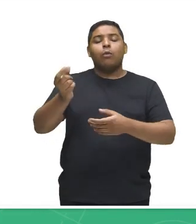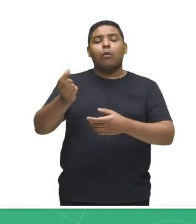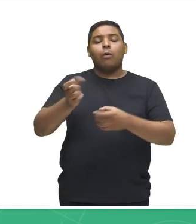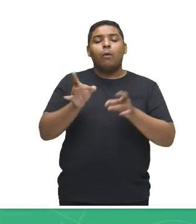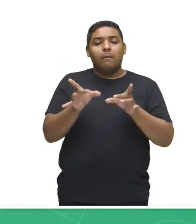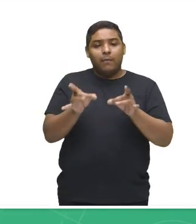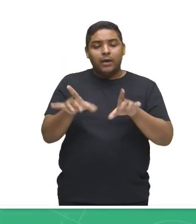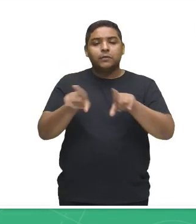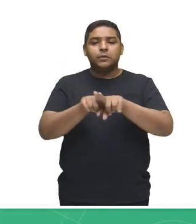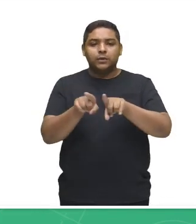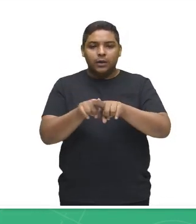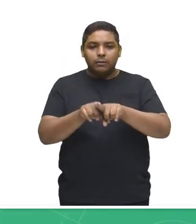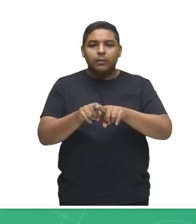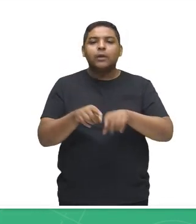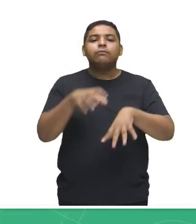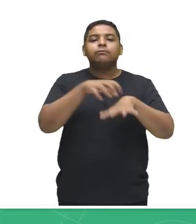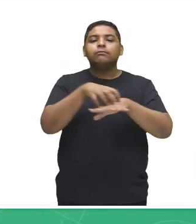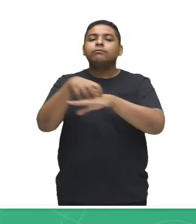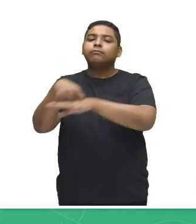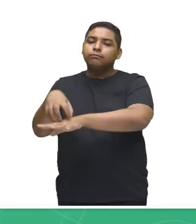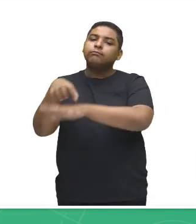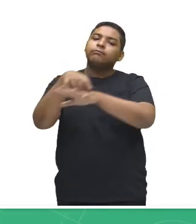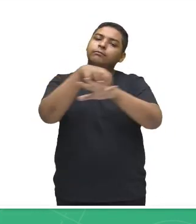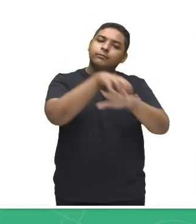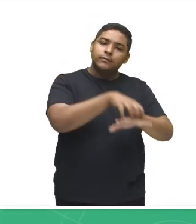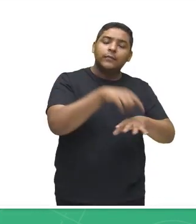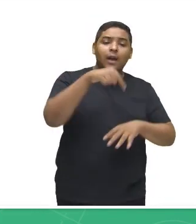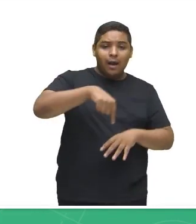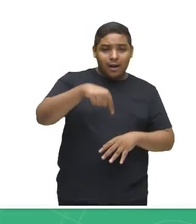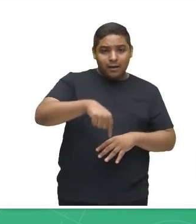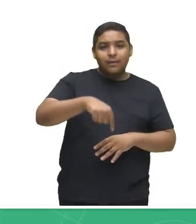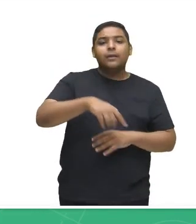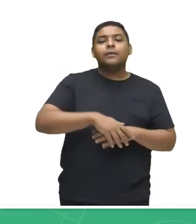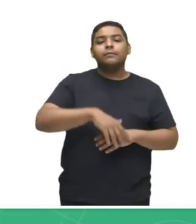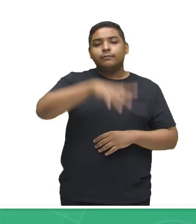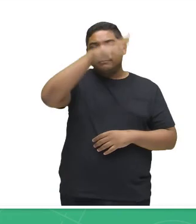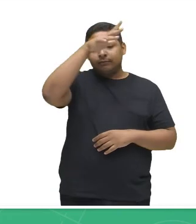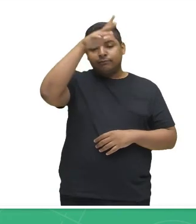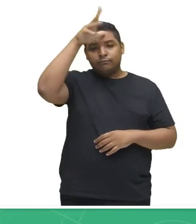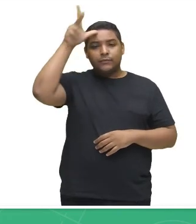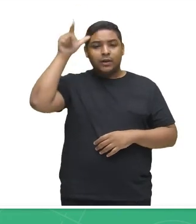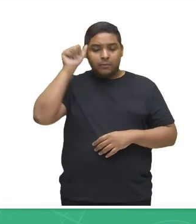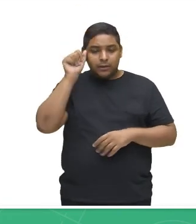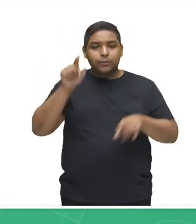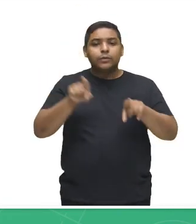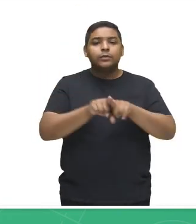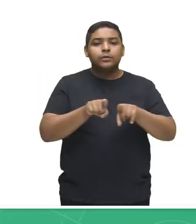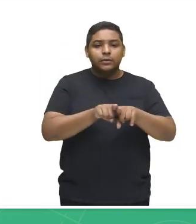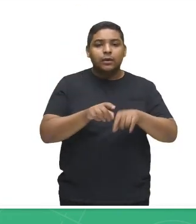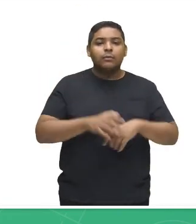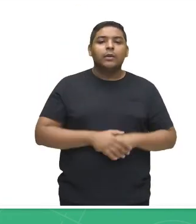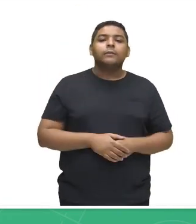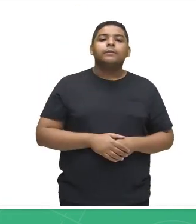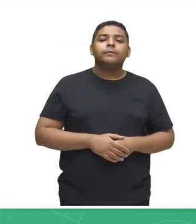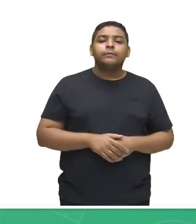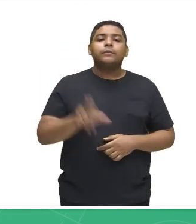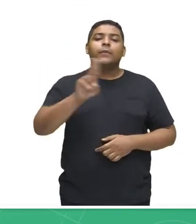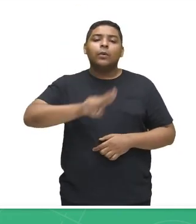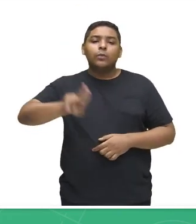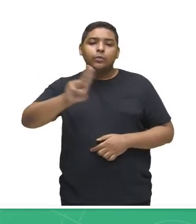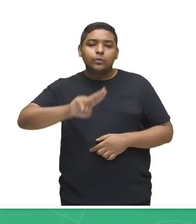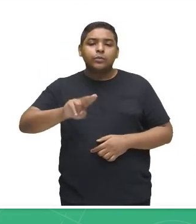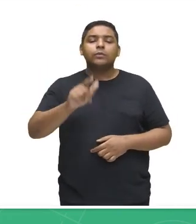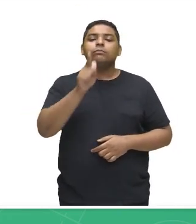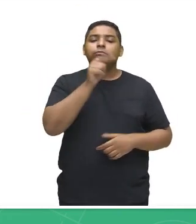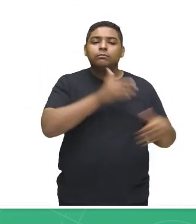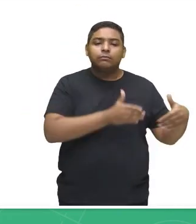algumas regiões do nosso estado, existem ainda os regatões, não é isso, gente? Então, os regatões, eles usam os rios, levam os produtos